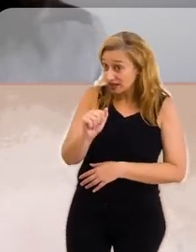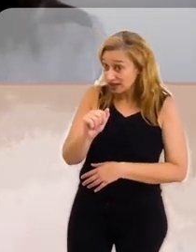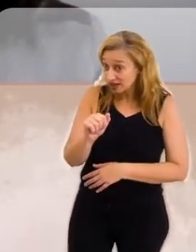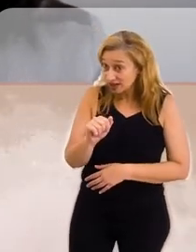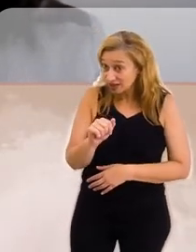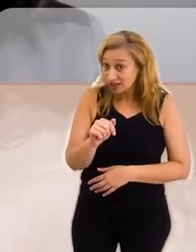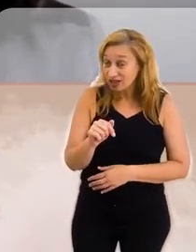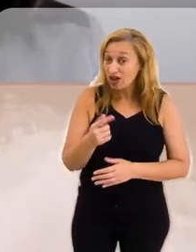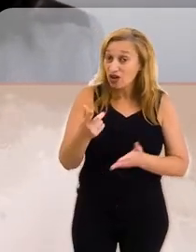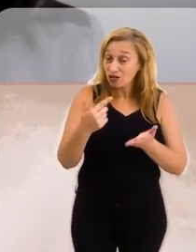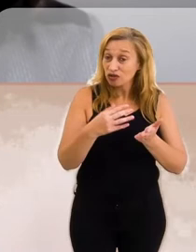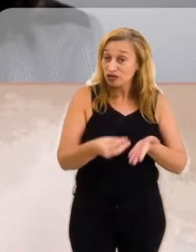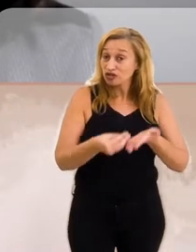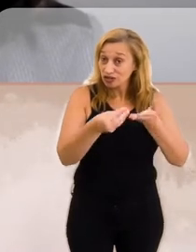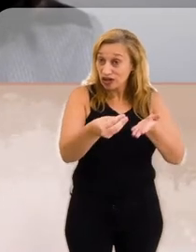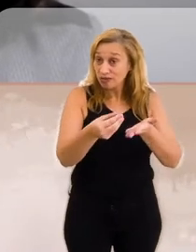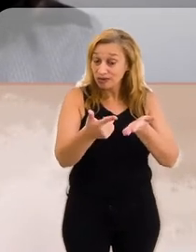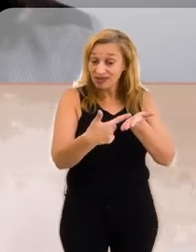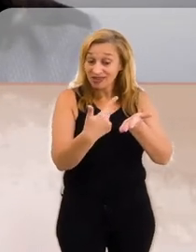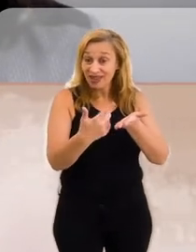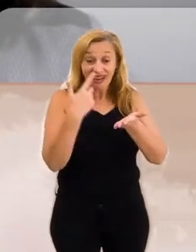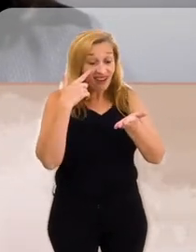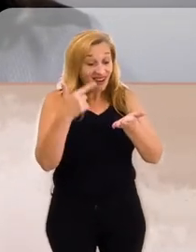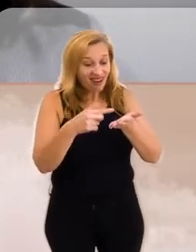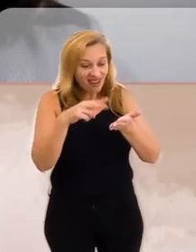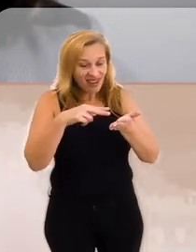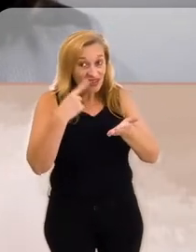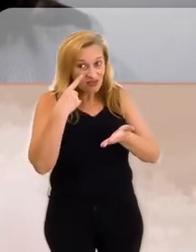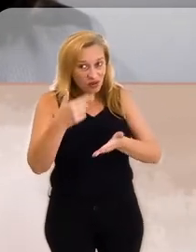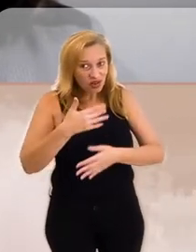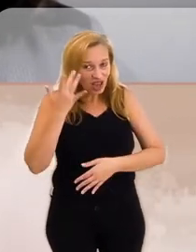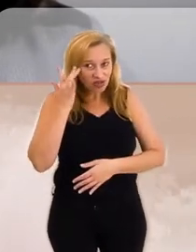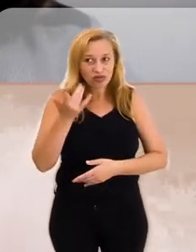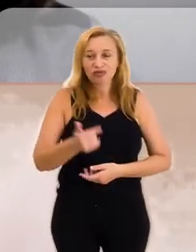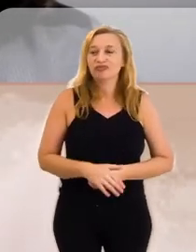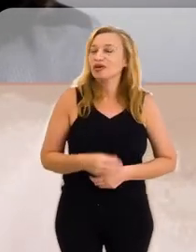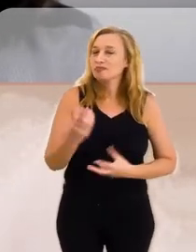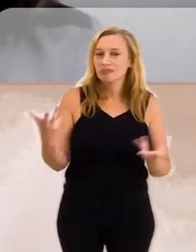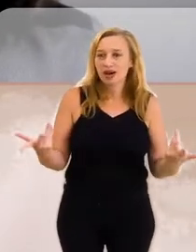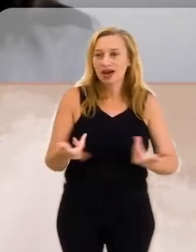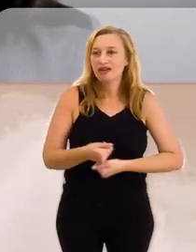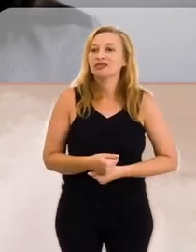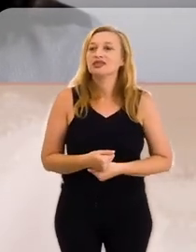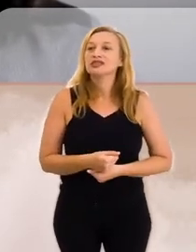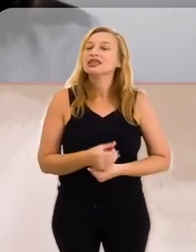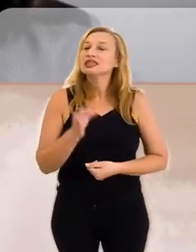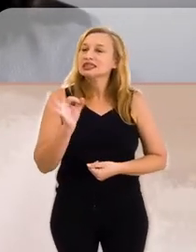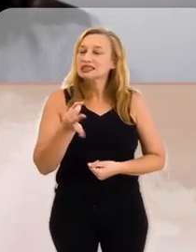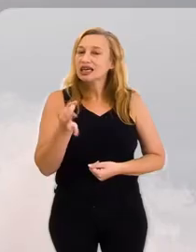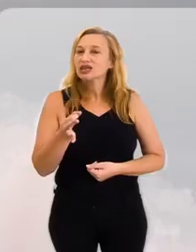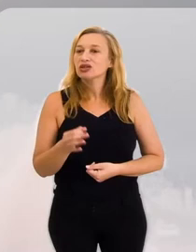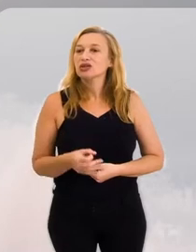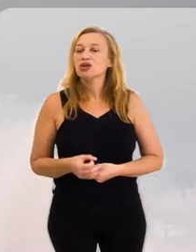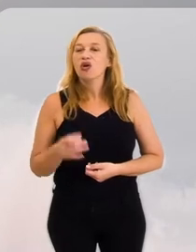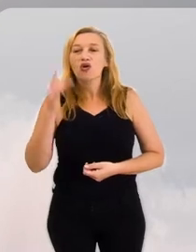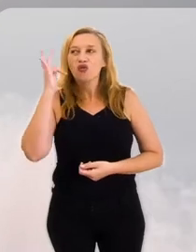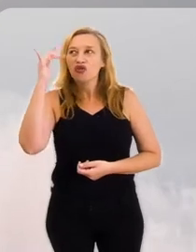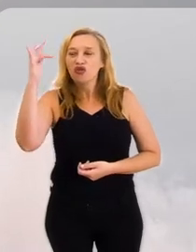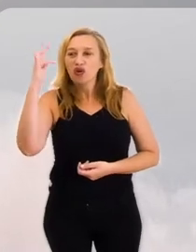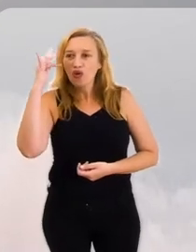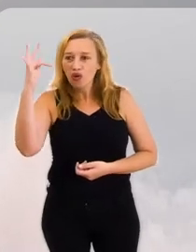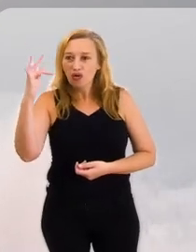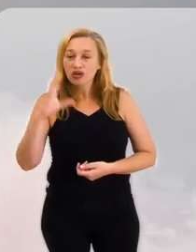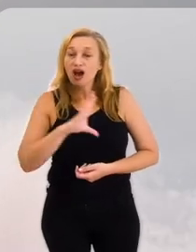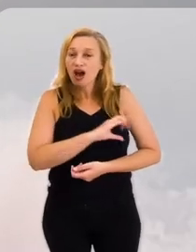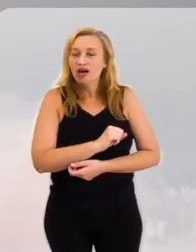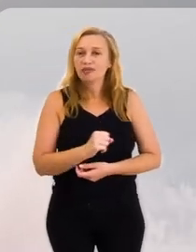Fernanda me liga e me diz o que que você achou é São coisas que transformam aqui de desenho sensacional e lógico que aquele